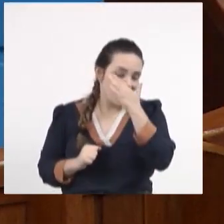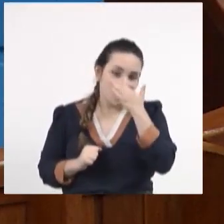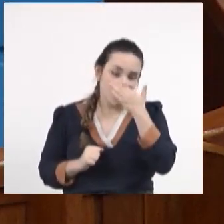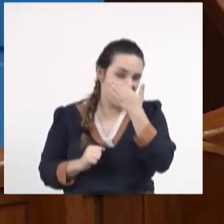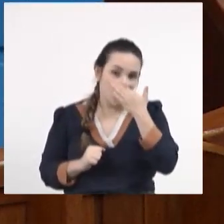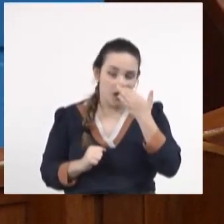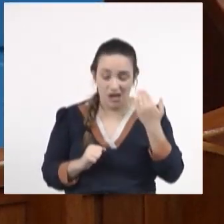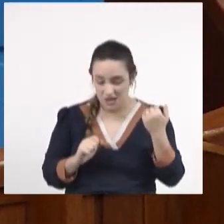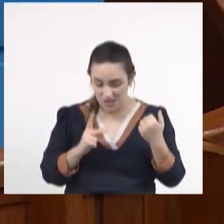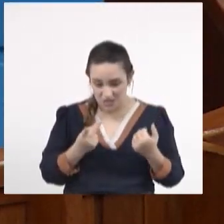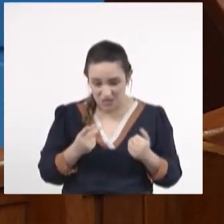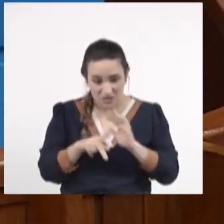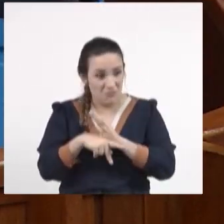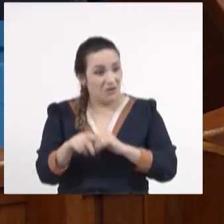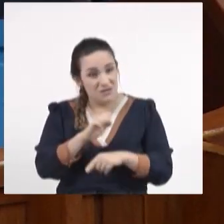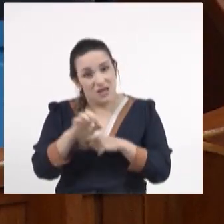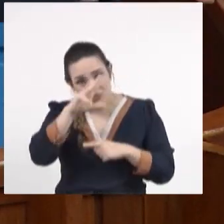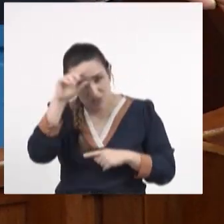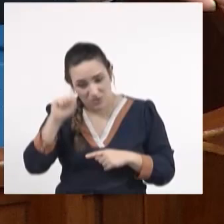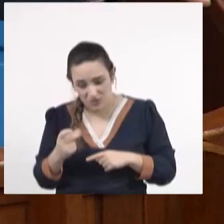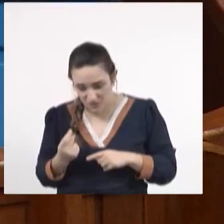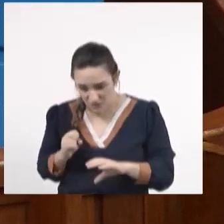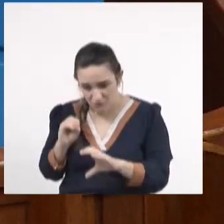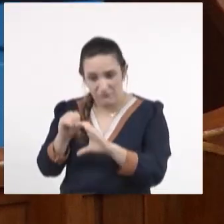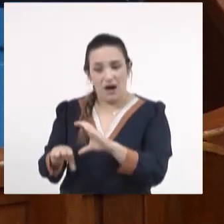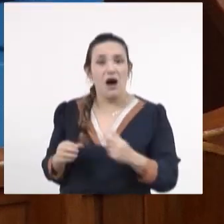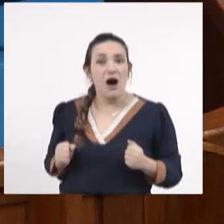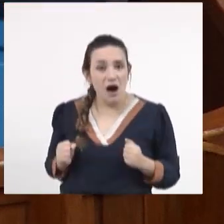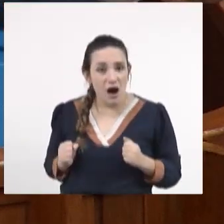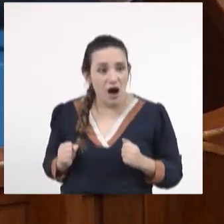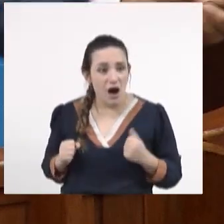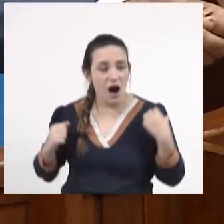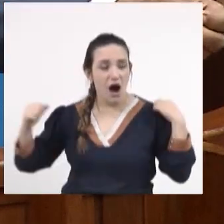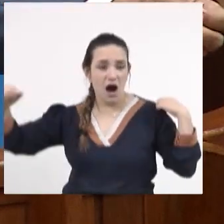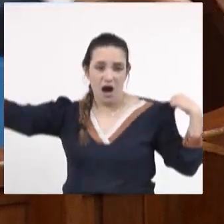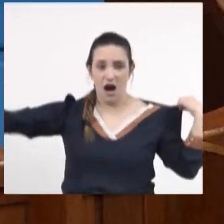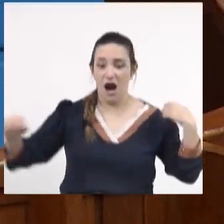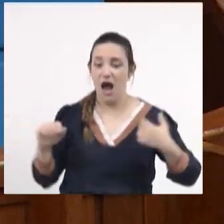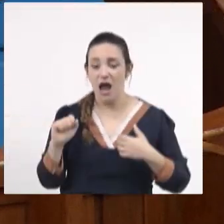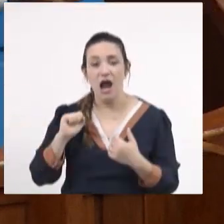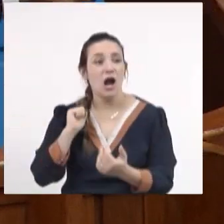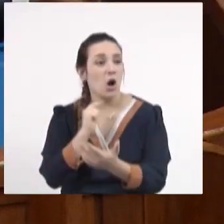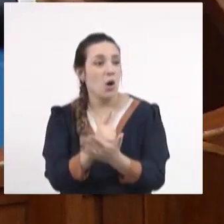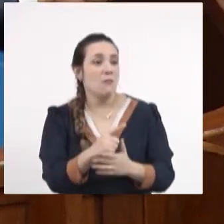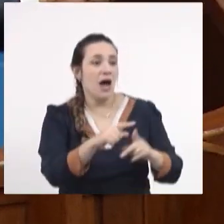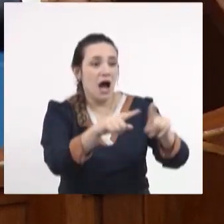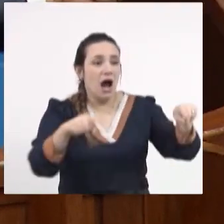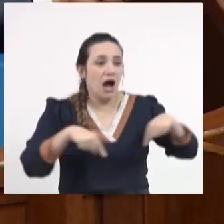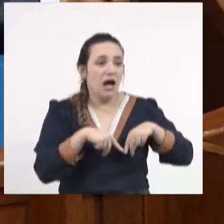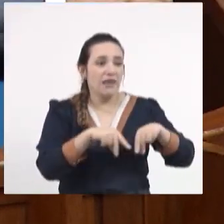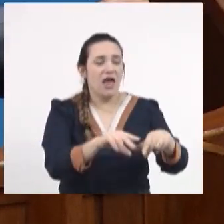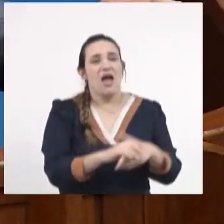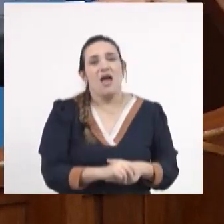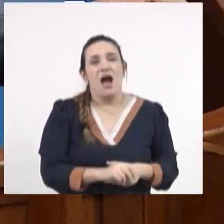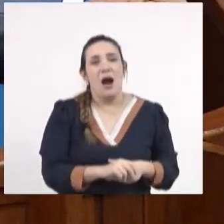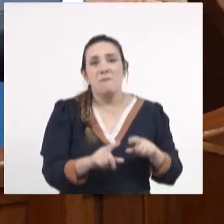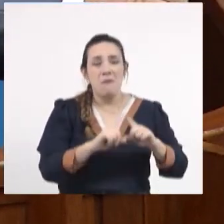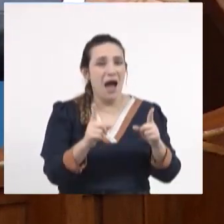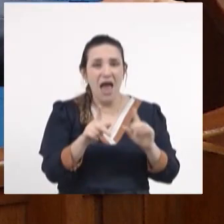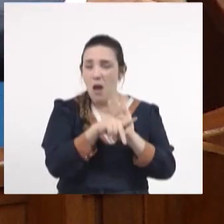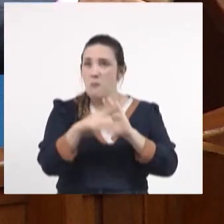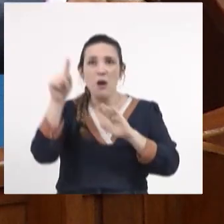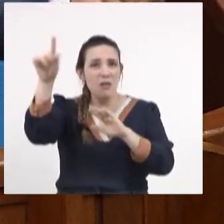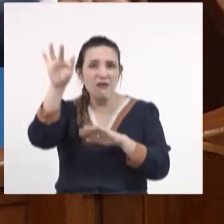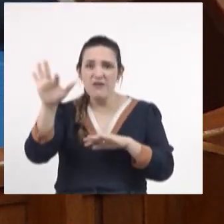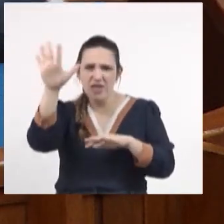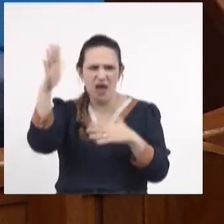recurso do Estado num fundo para poder comprar terra e incorporar ela no patrimônio da União?